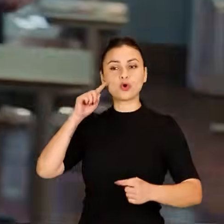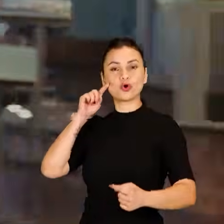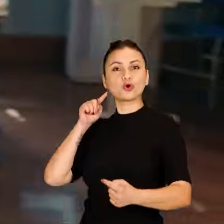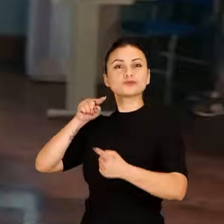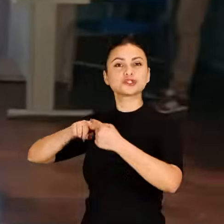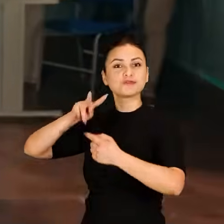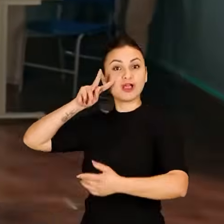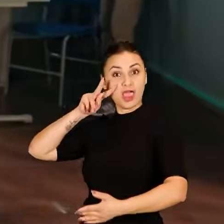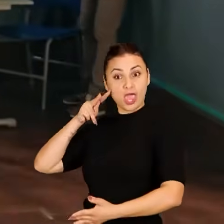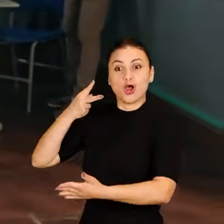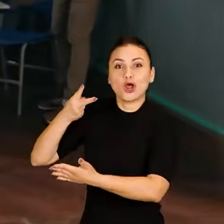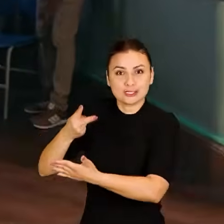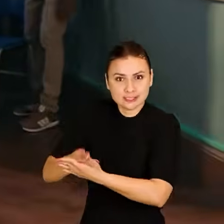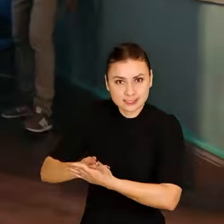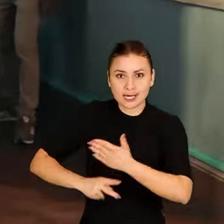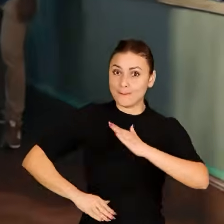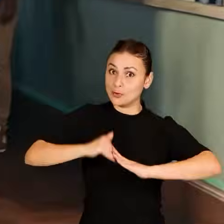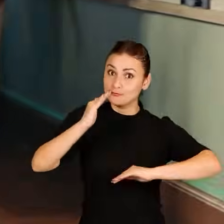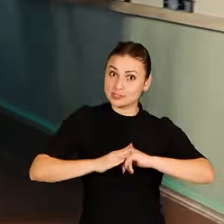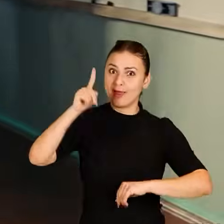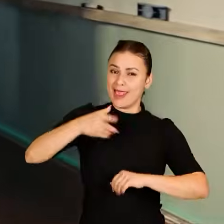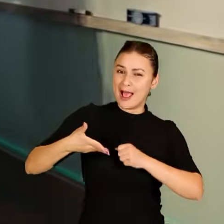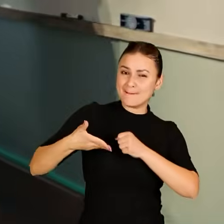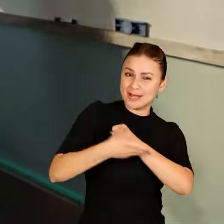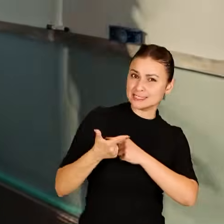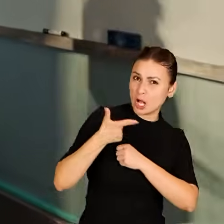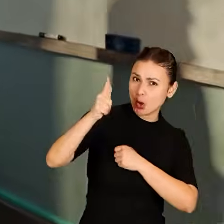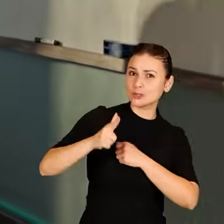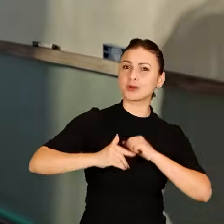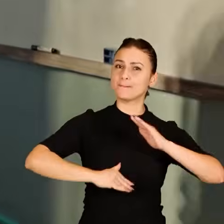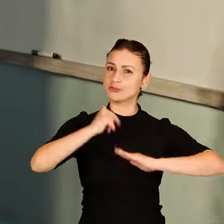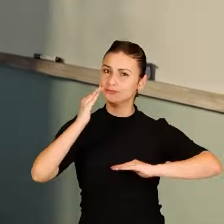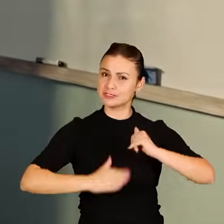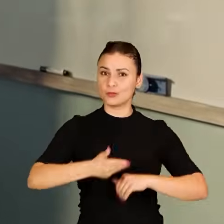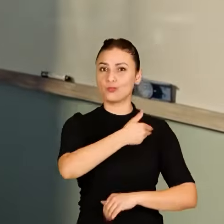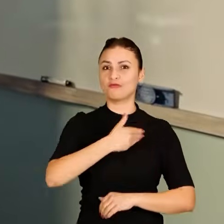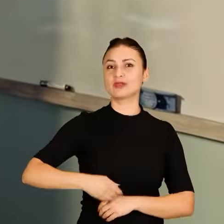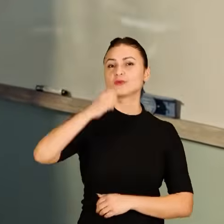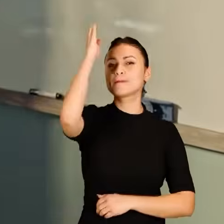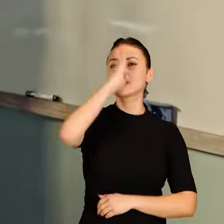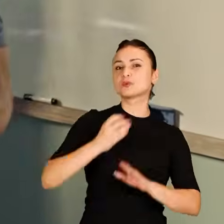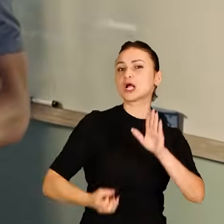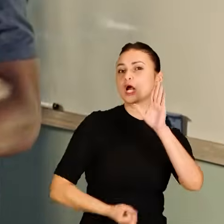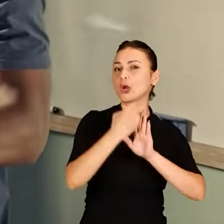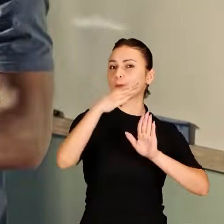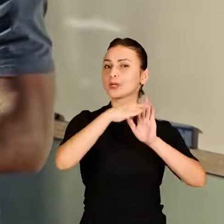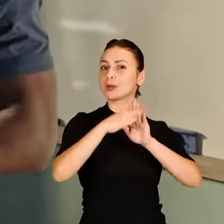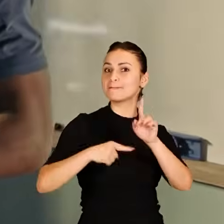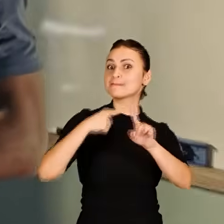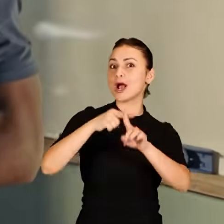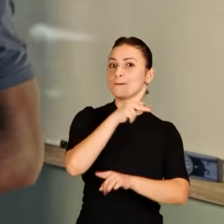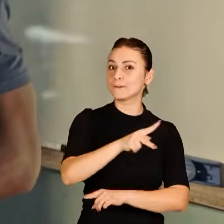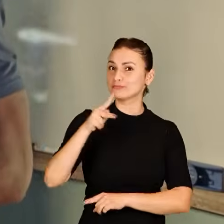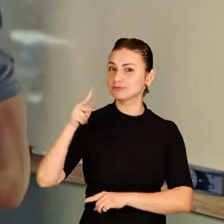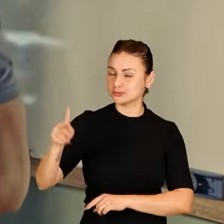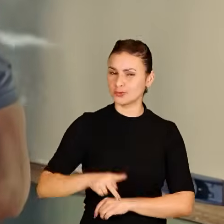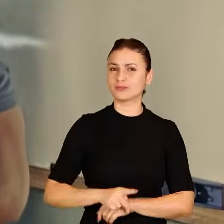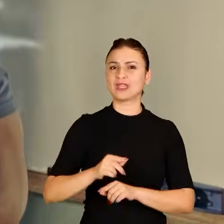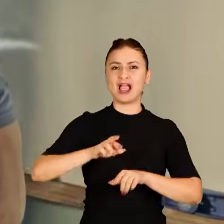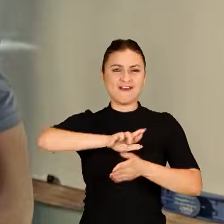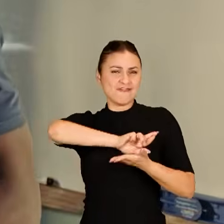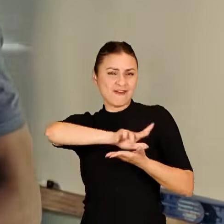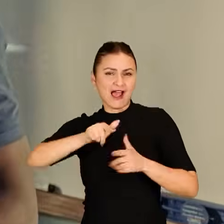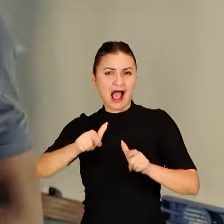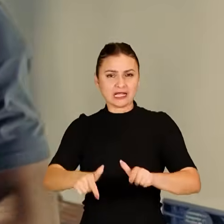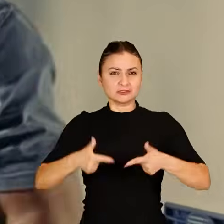Para reconhecer a profissão que é a base de todas as outras, o governo do Brasil criou o programa Mais Professores. Um conjunto de ações